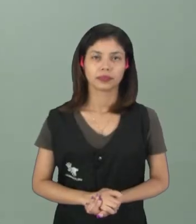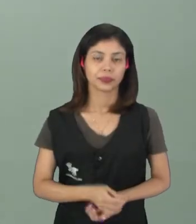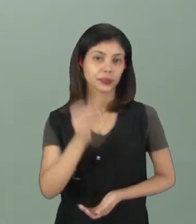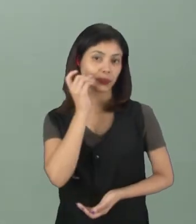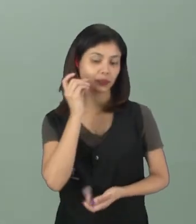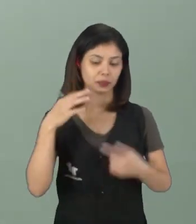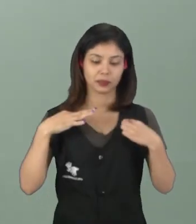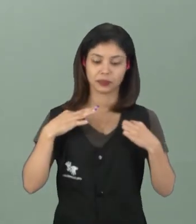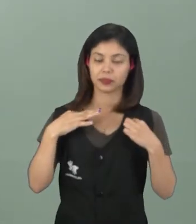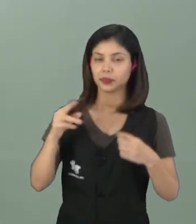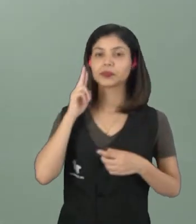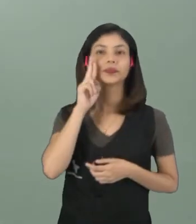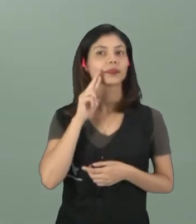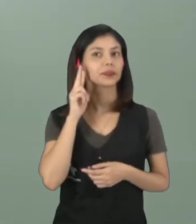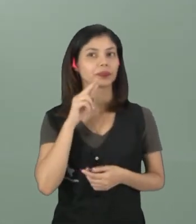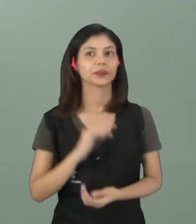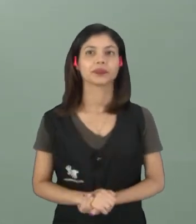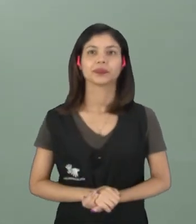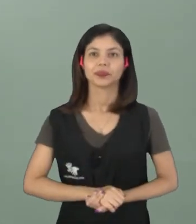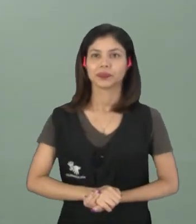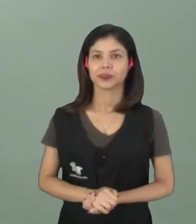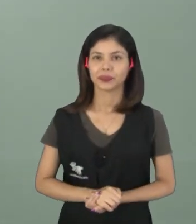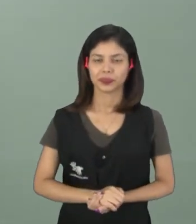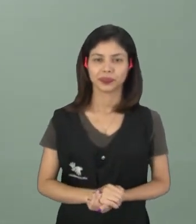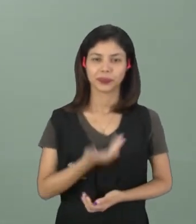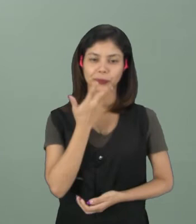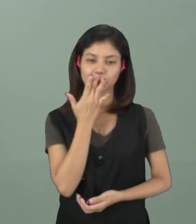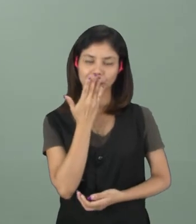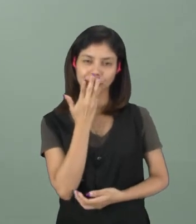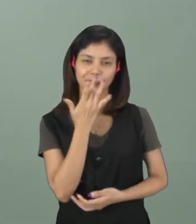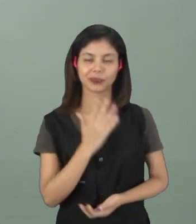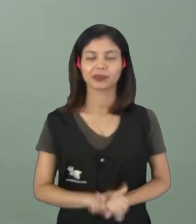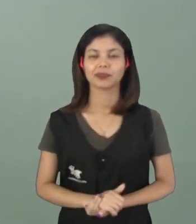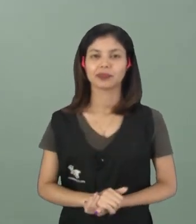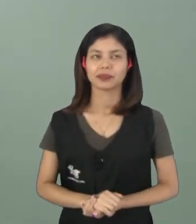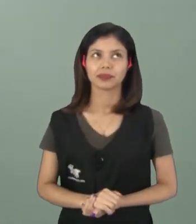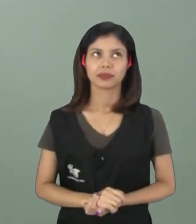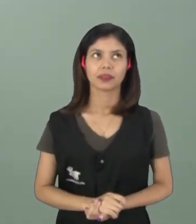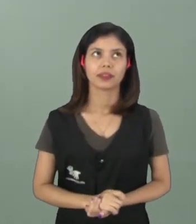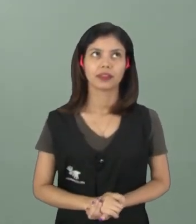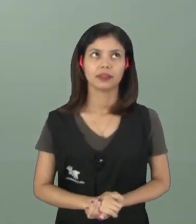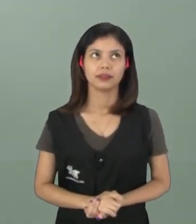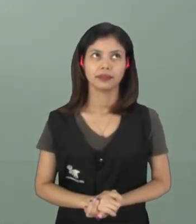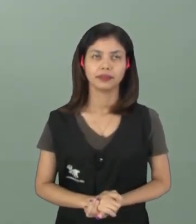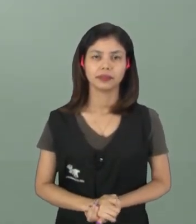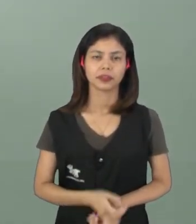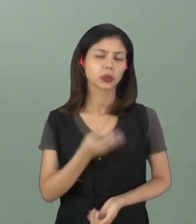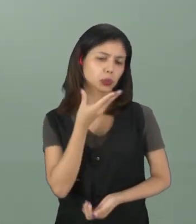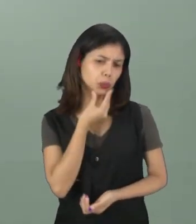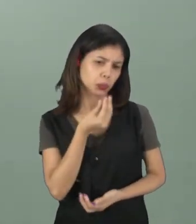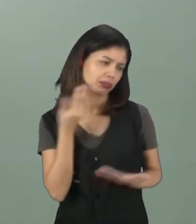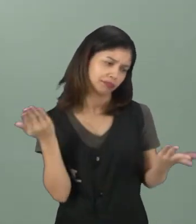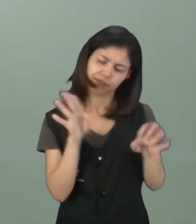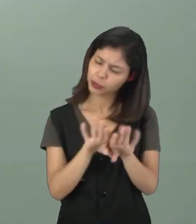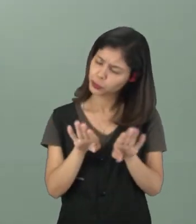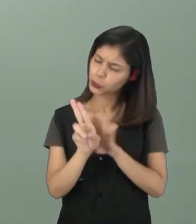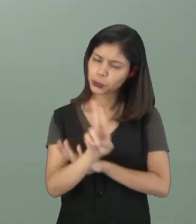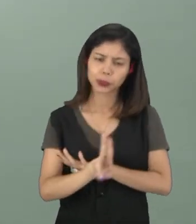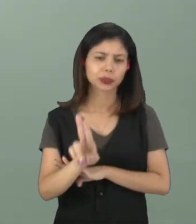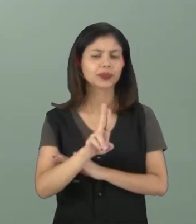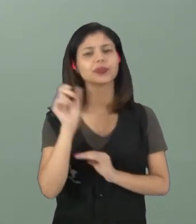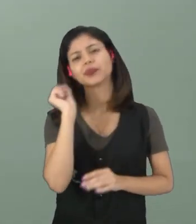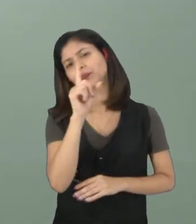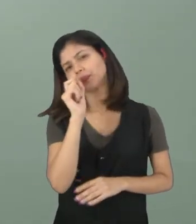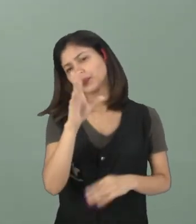de Rosa né para representar aí a cor foi bem que homem também usa Rosa né e mulher